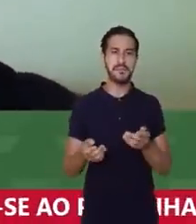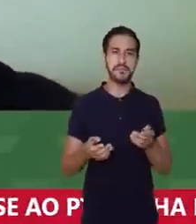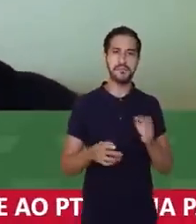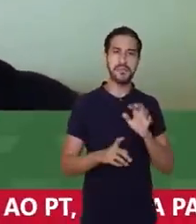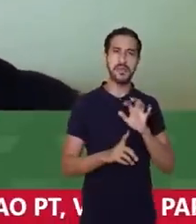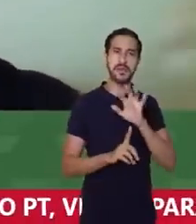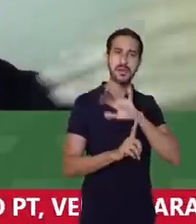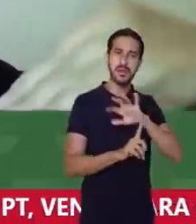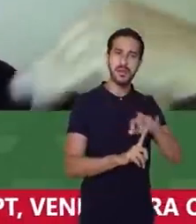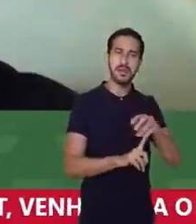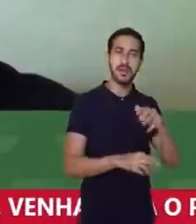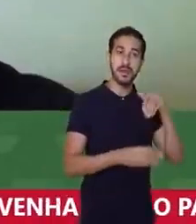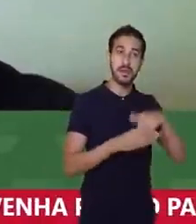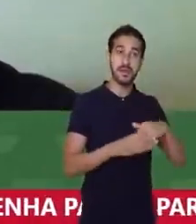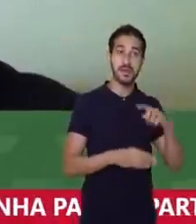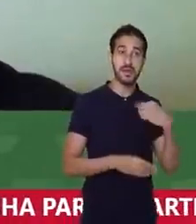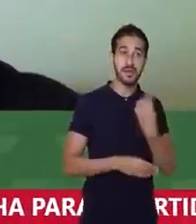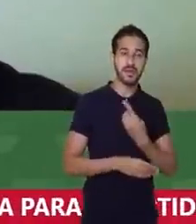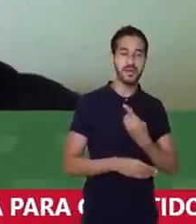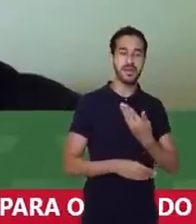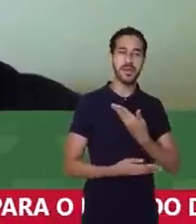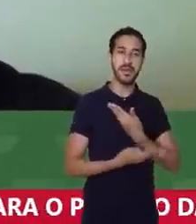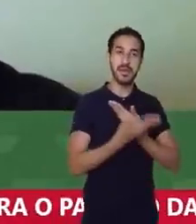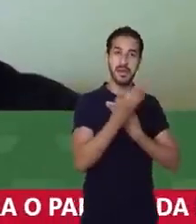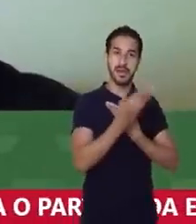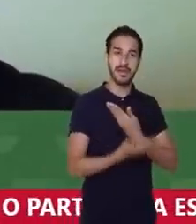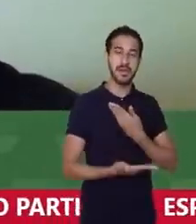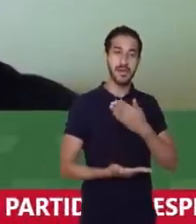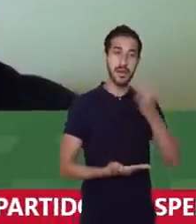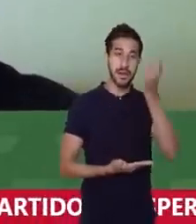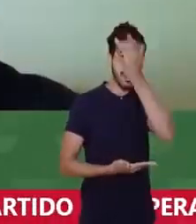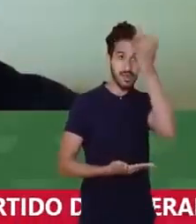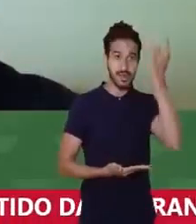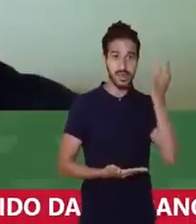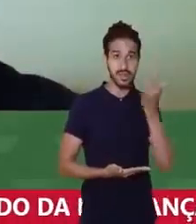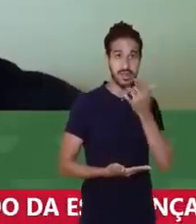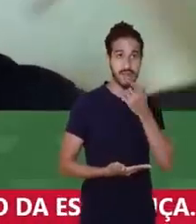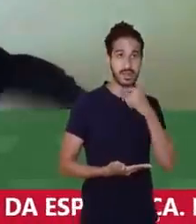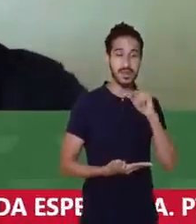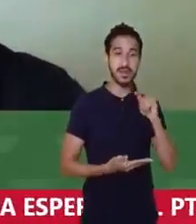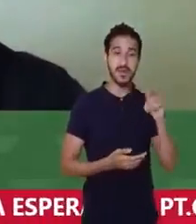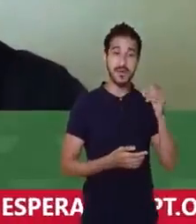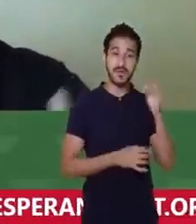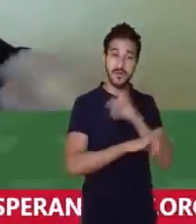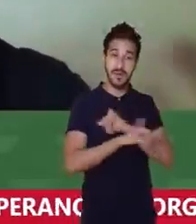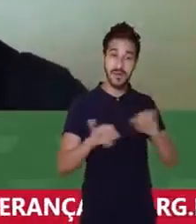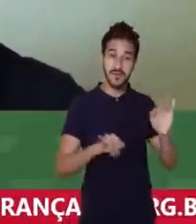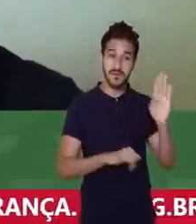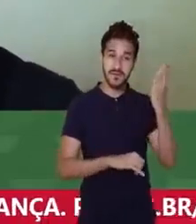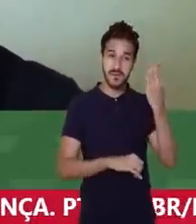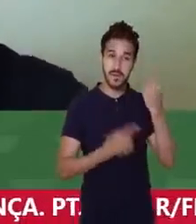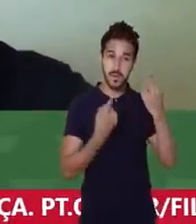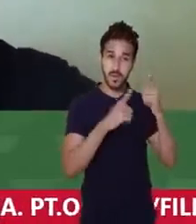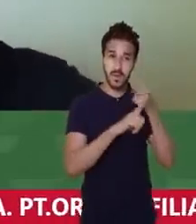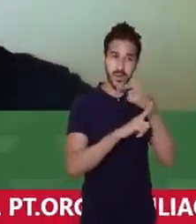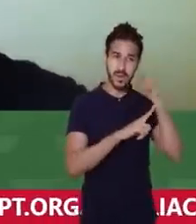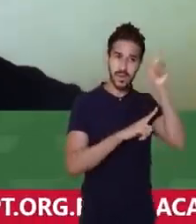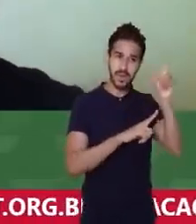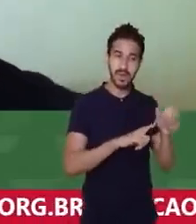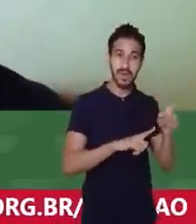influenciar a eleição do nosso querido companheiro Fernando Haddad, que foi vítima de fake news?